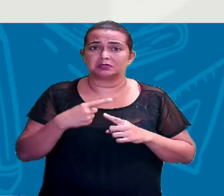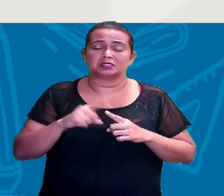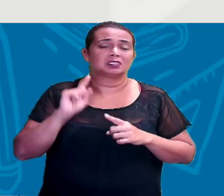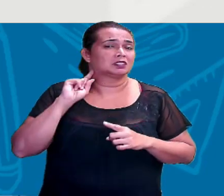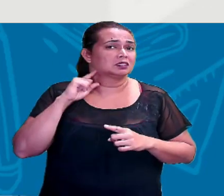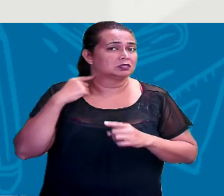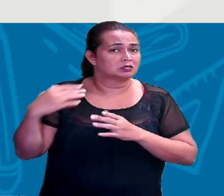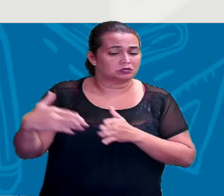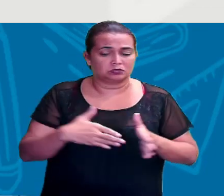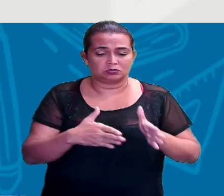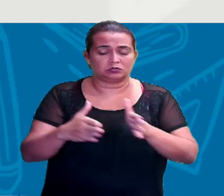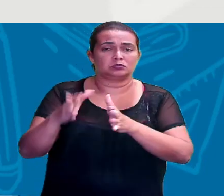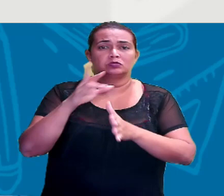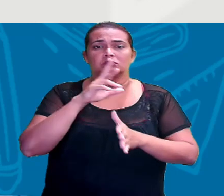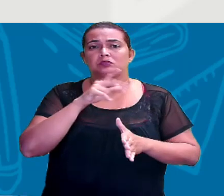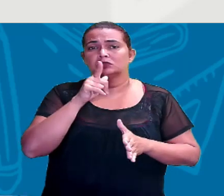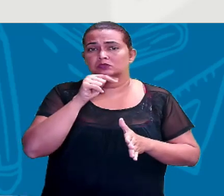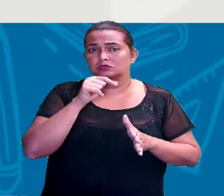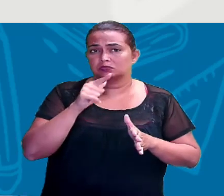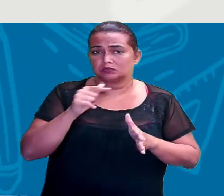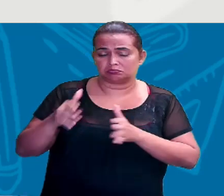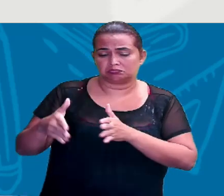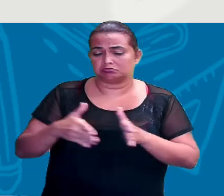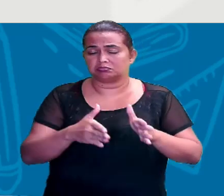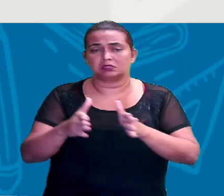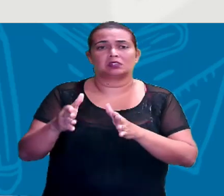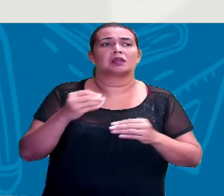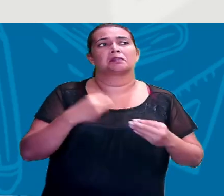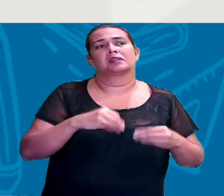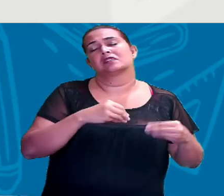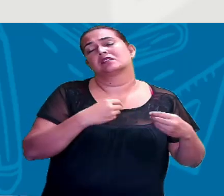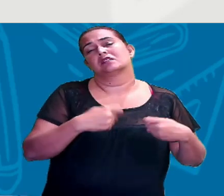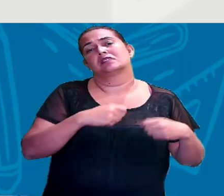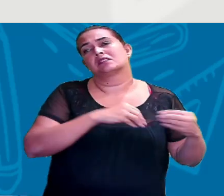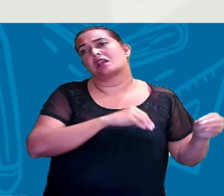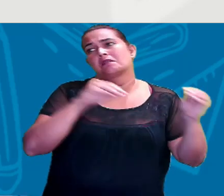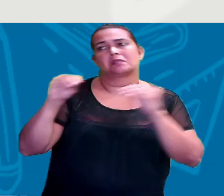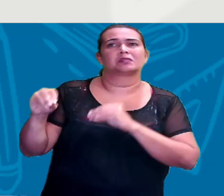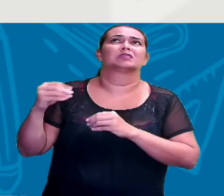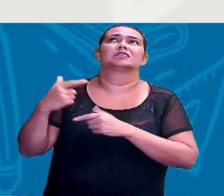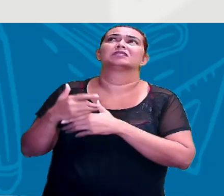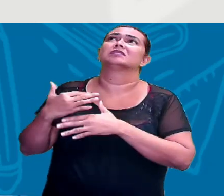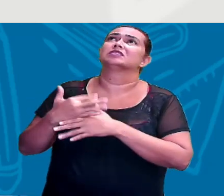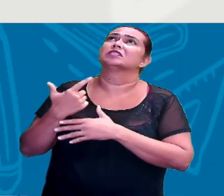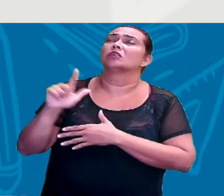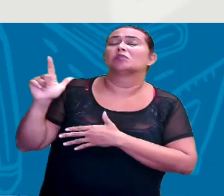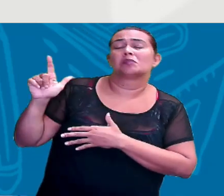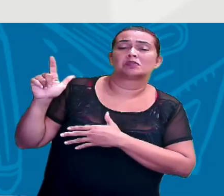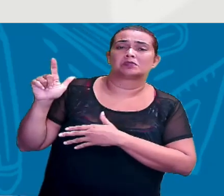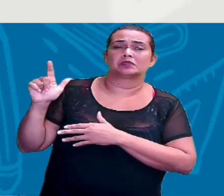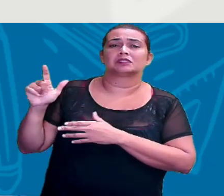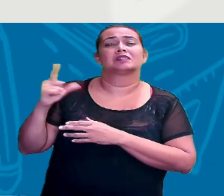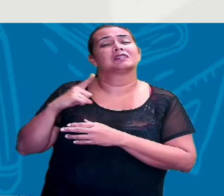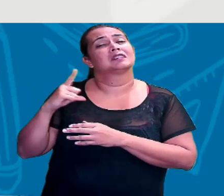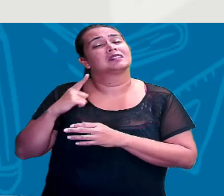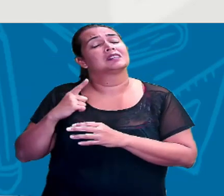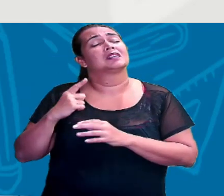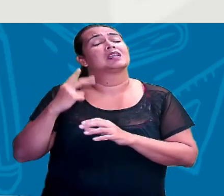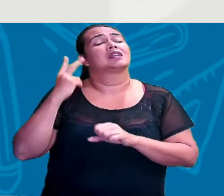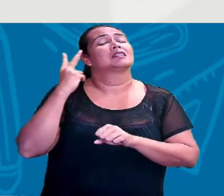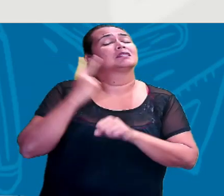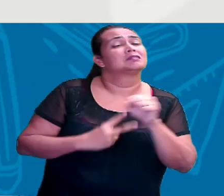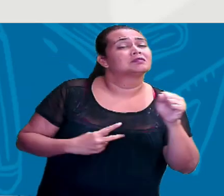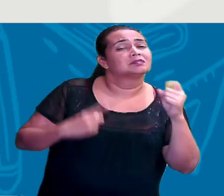do Rio Doce e tiveram que buscar alternativa em outros lugares. Então, essa violência, né, a